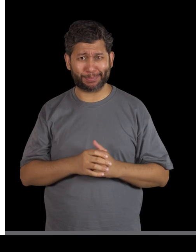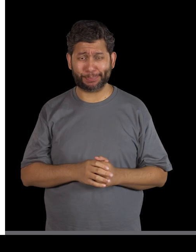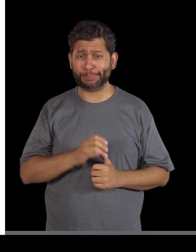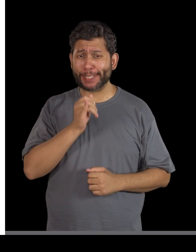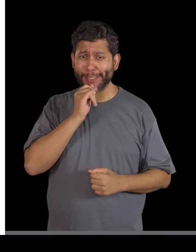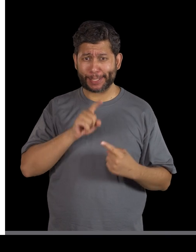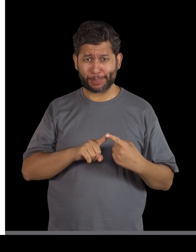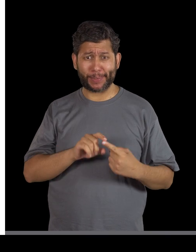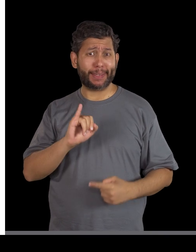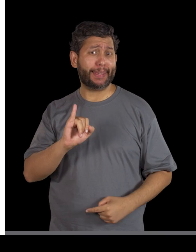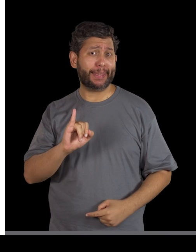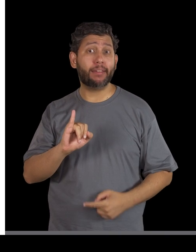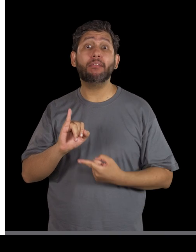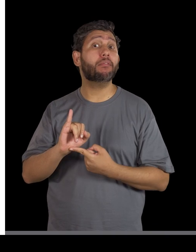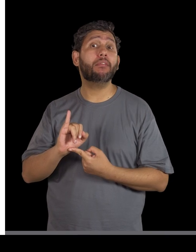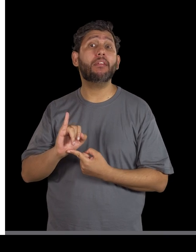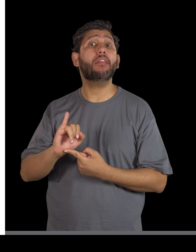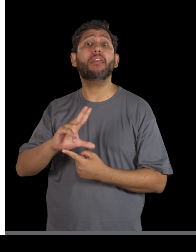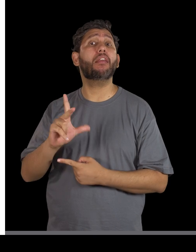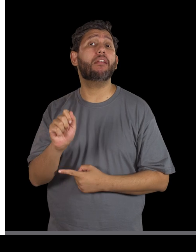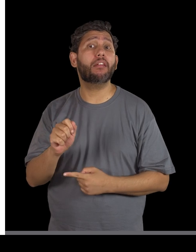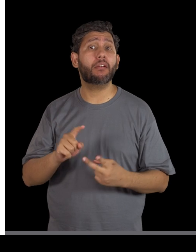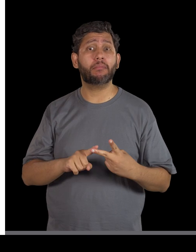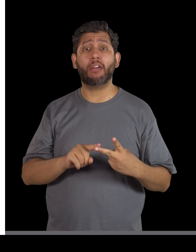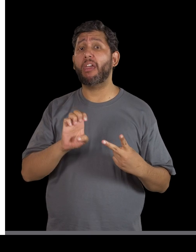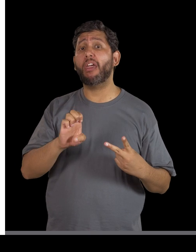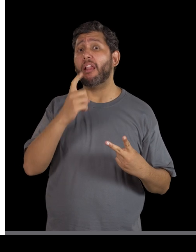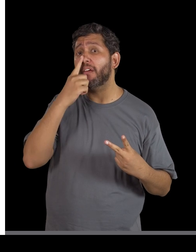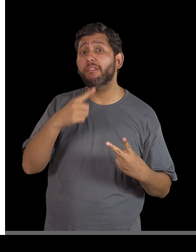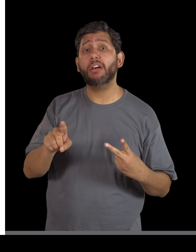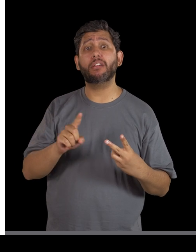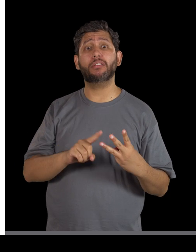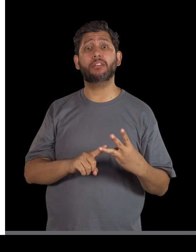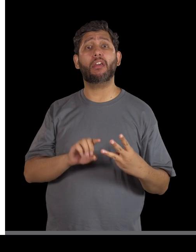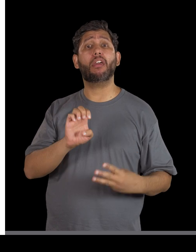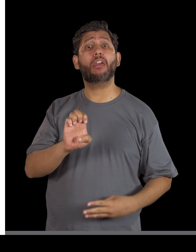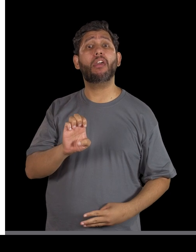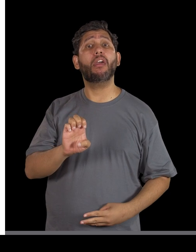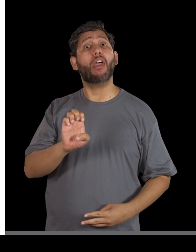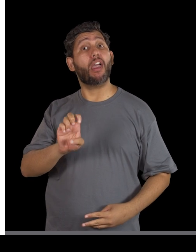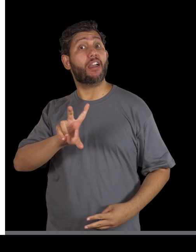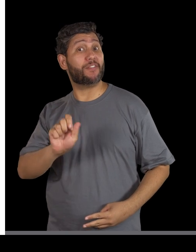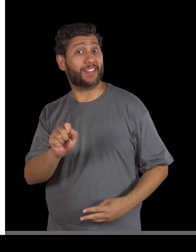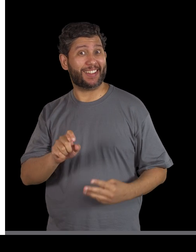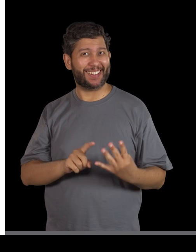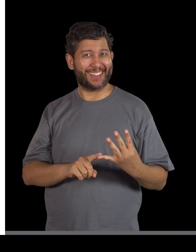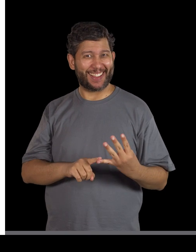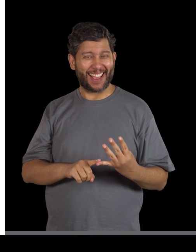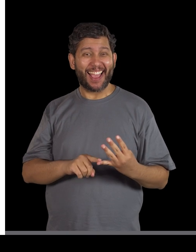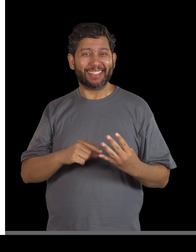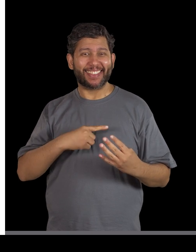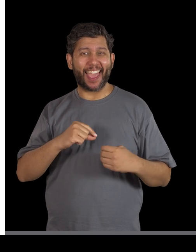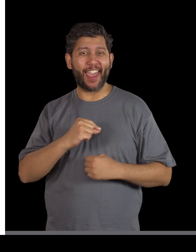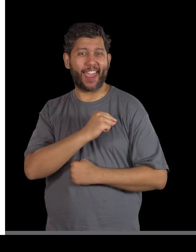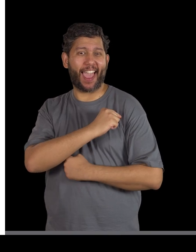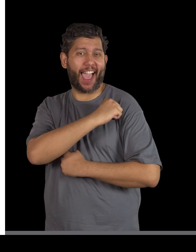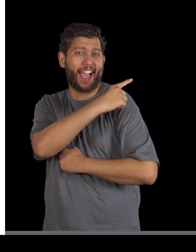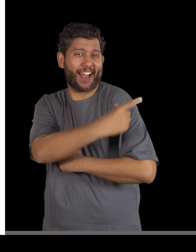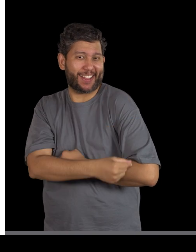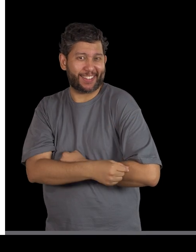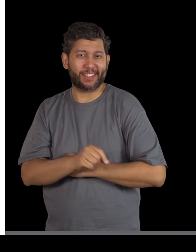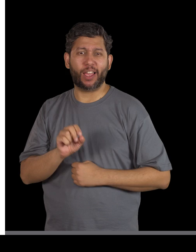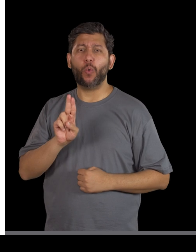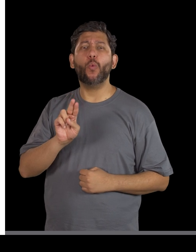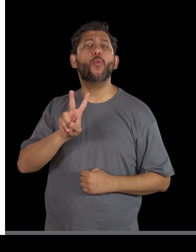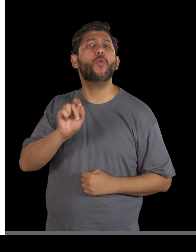de ilha, o E de elefante, o E de Eva, o A de asa, o U de uva,